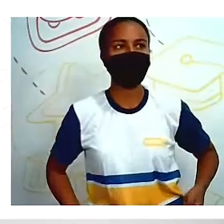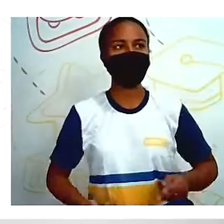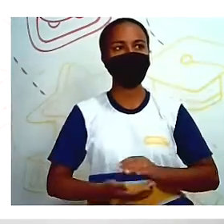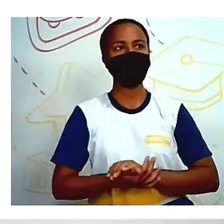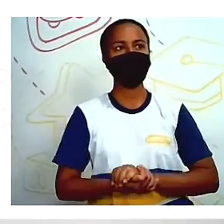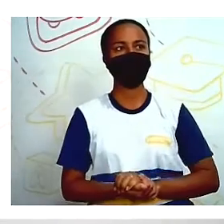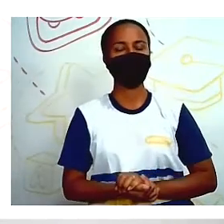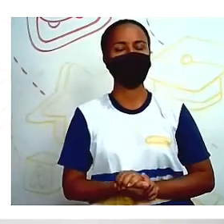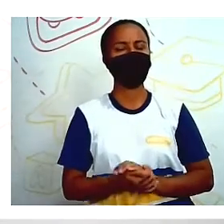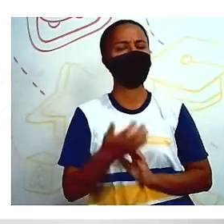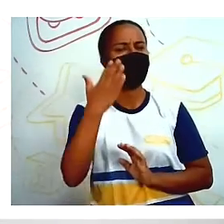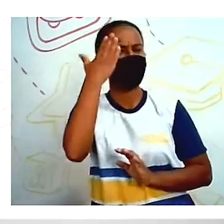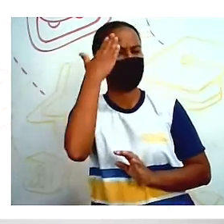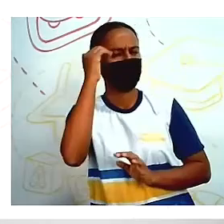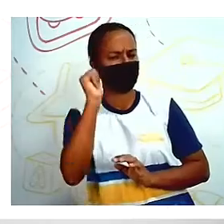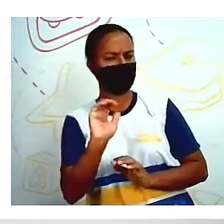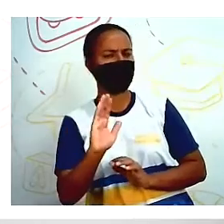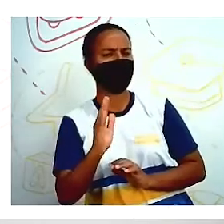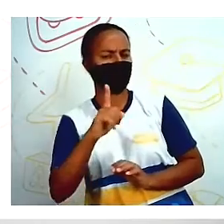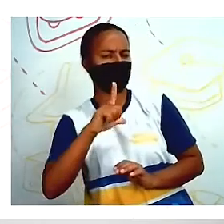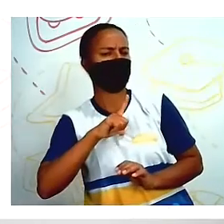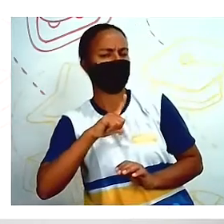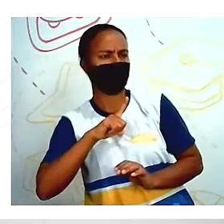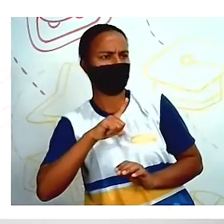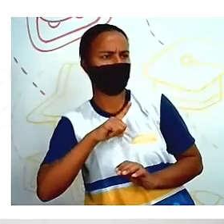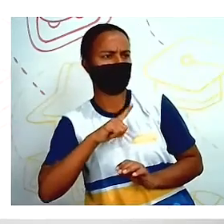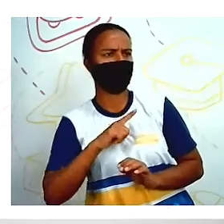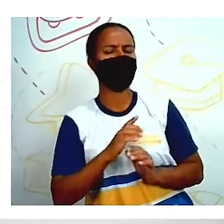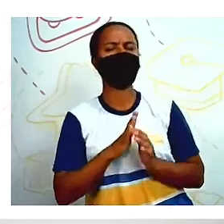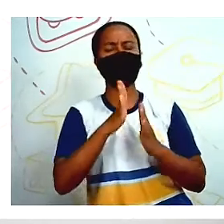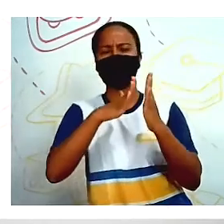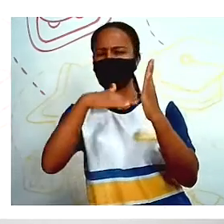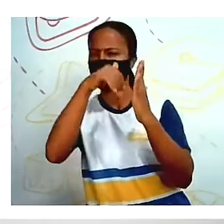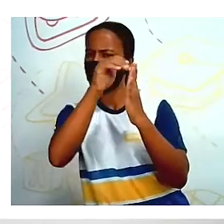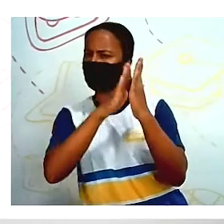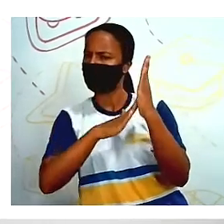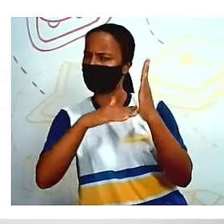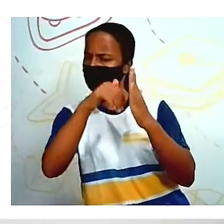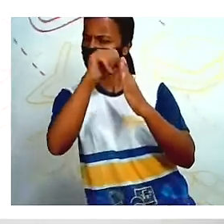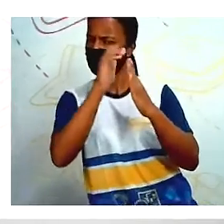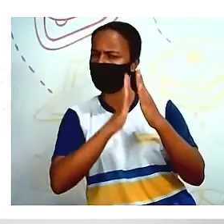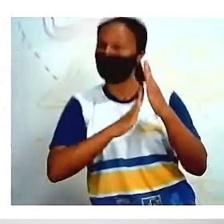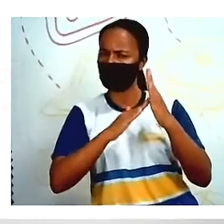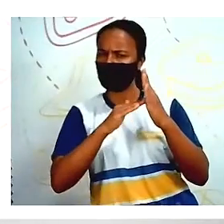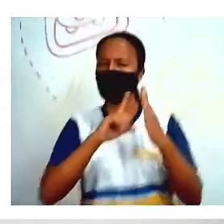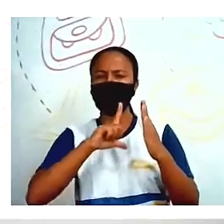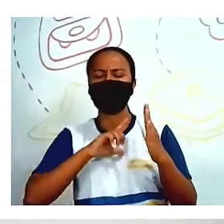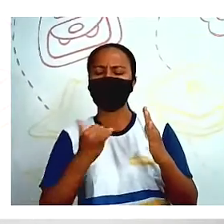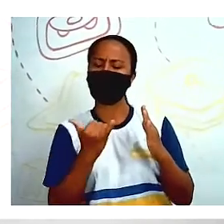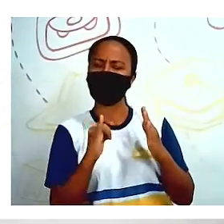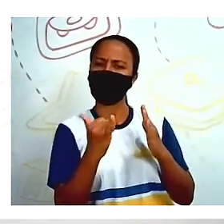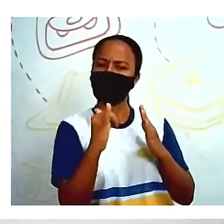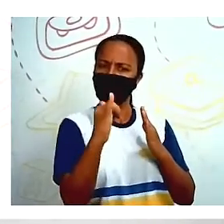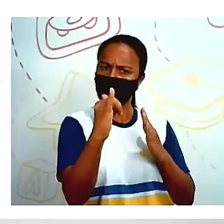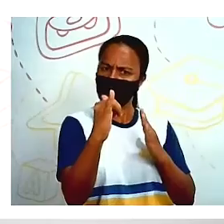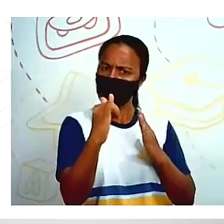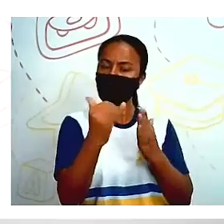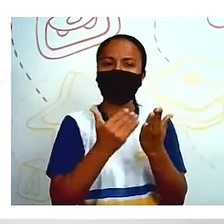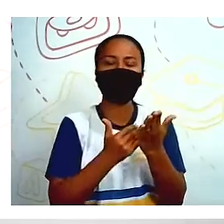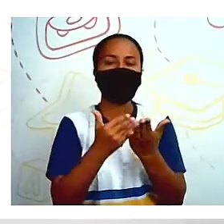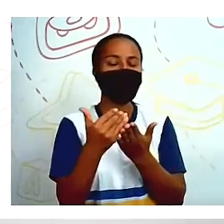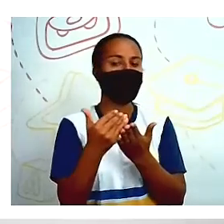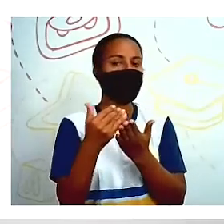Então, você sabia que já existe no mercado tinta de parede que gera energia elétrica a partir da luz solar ou até